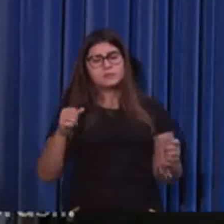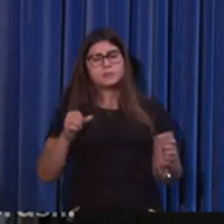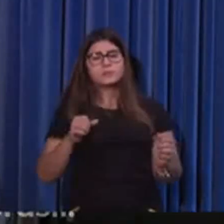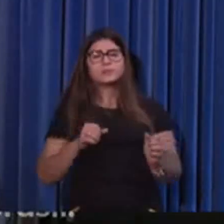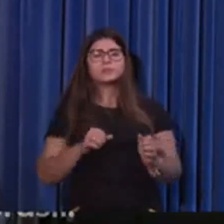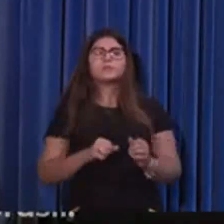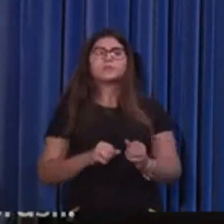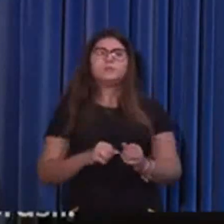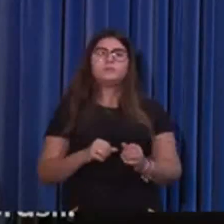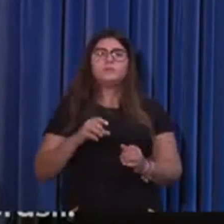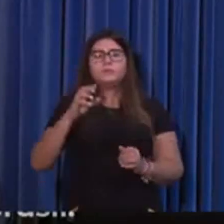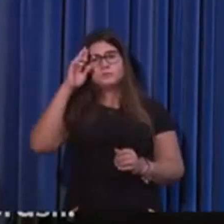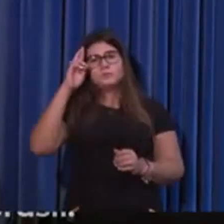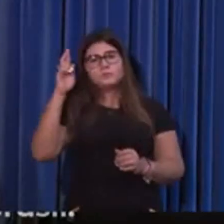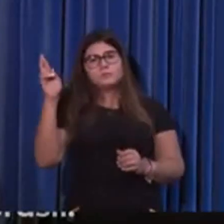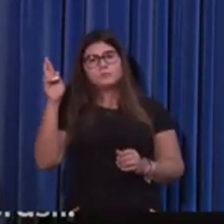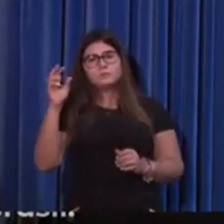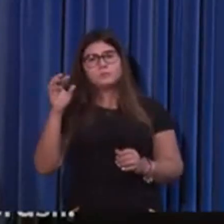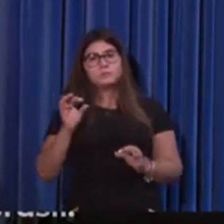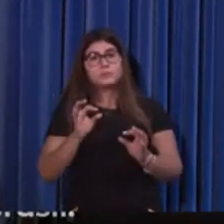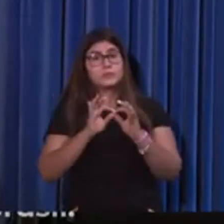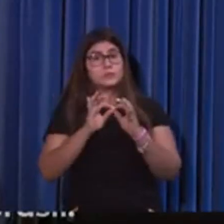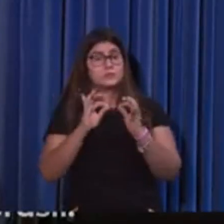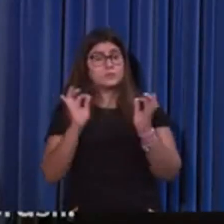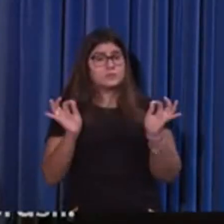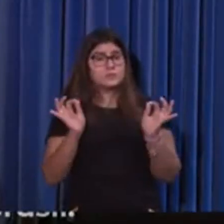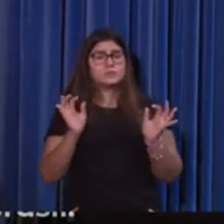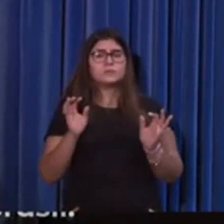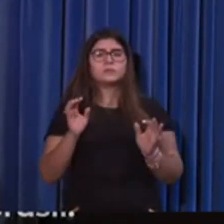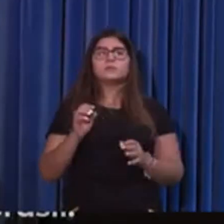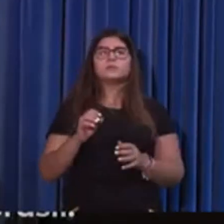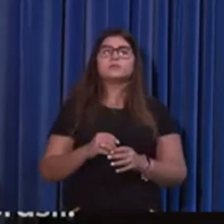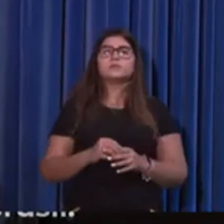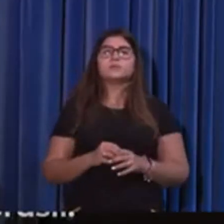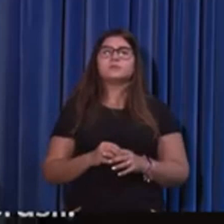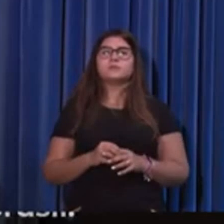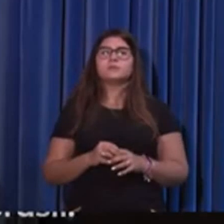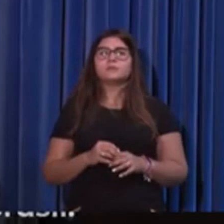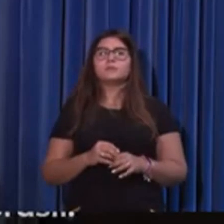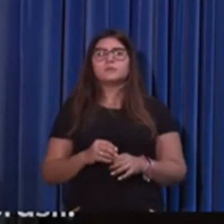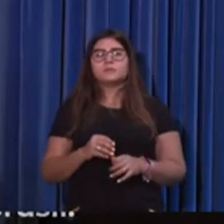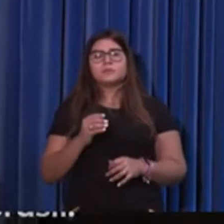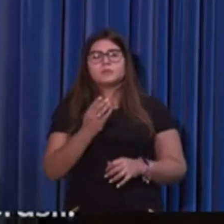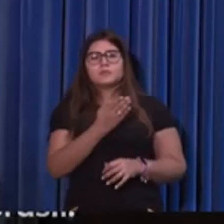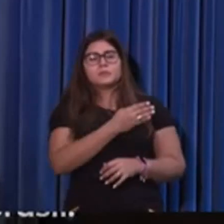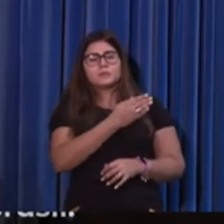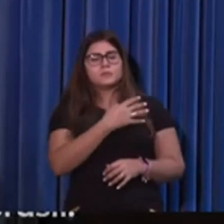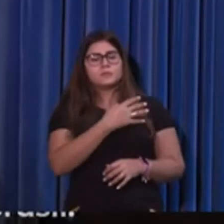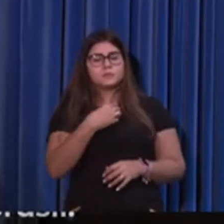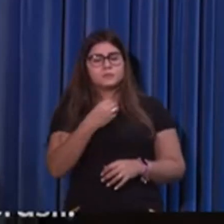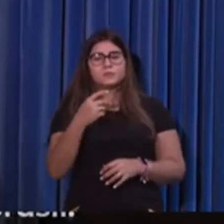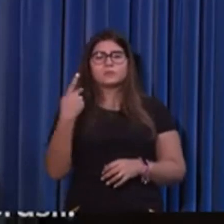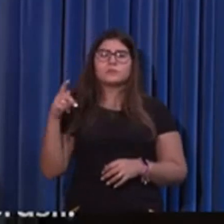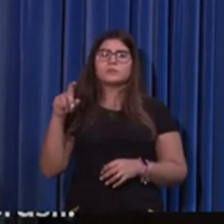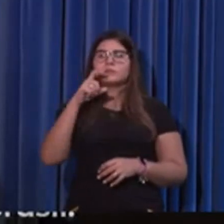converterá o coração dos pais aos filhos e o coração dos filhos a seus pais, para